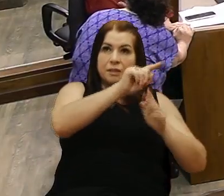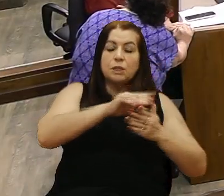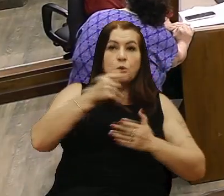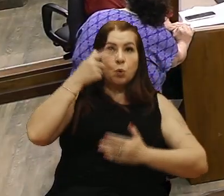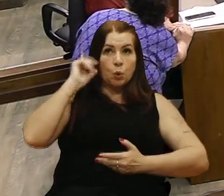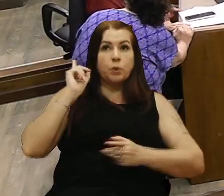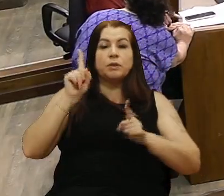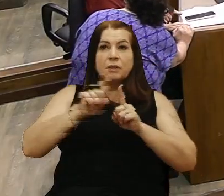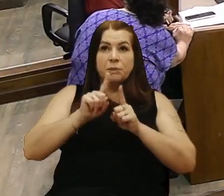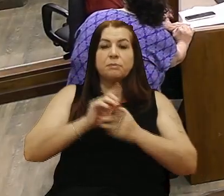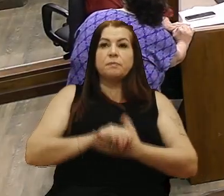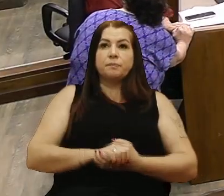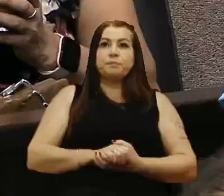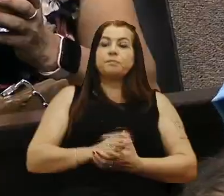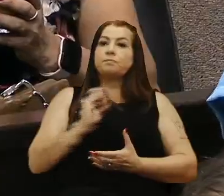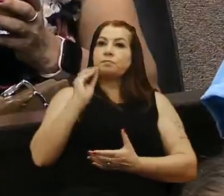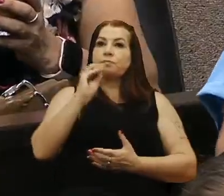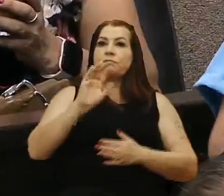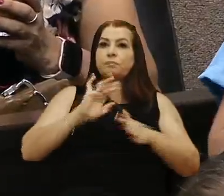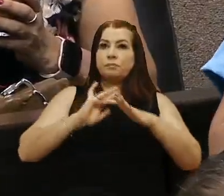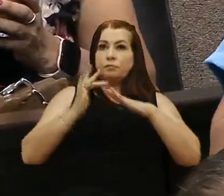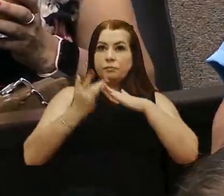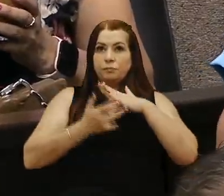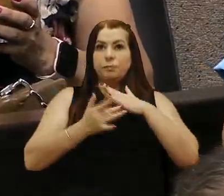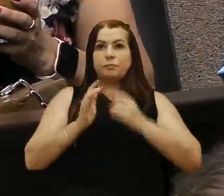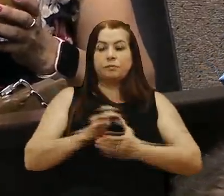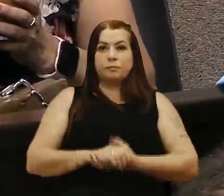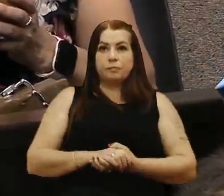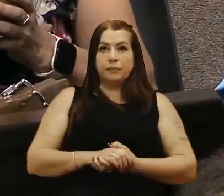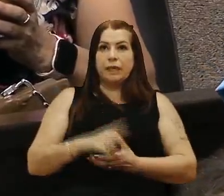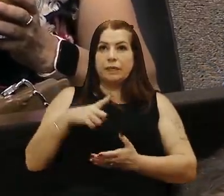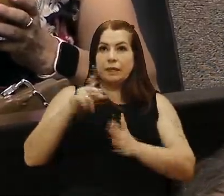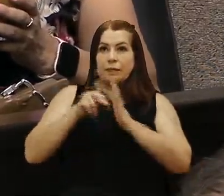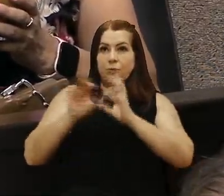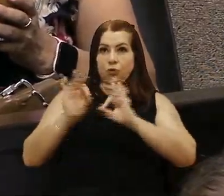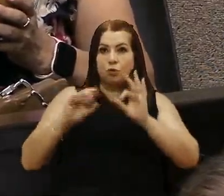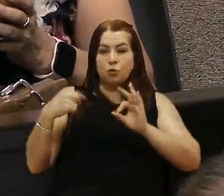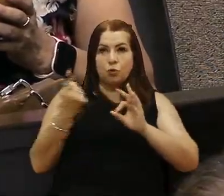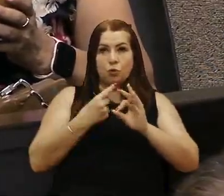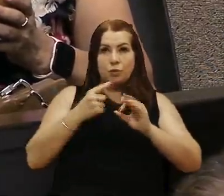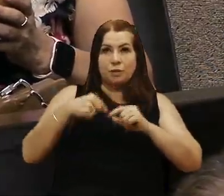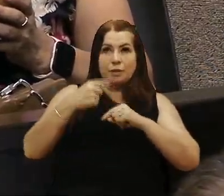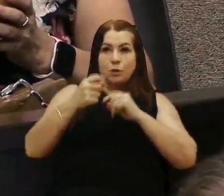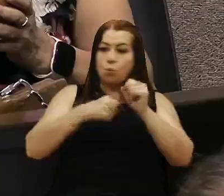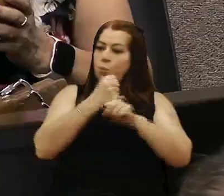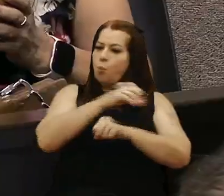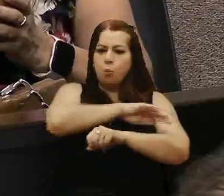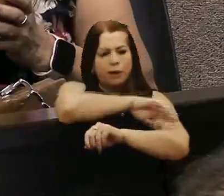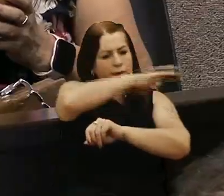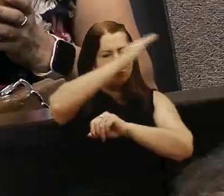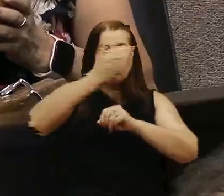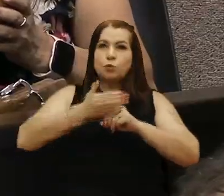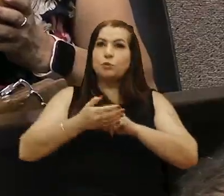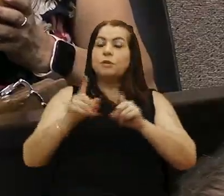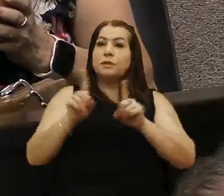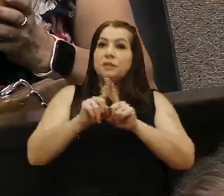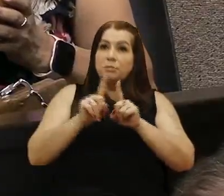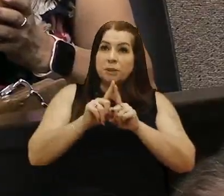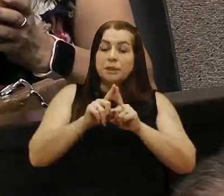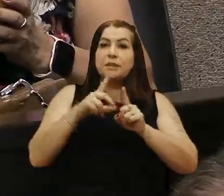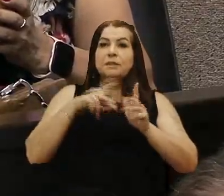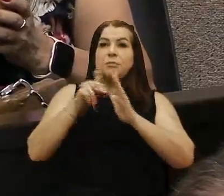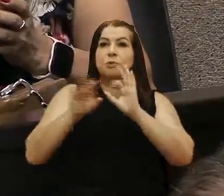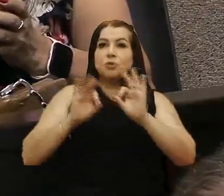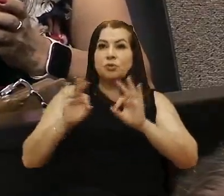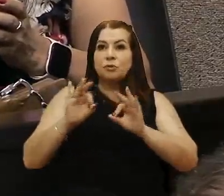ontem eu coloquei nas minhas redes sociais, né? Tem projetos nossos que tramitam o ano todo, né? Inclusive tem